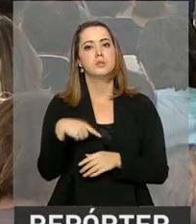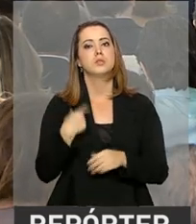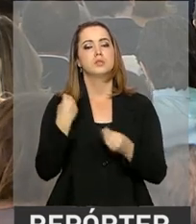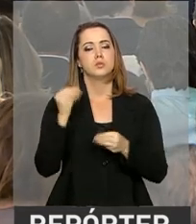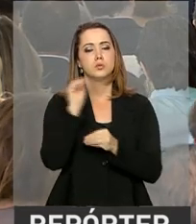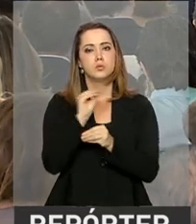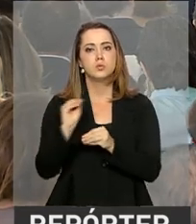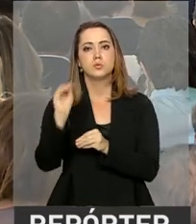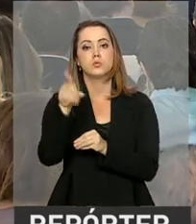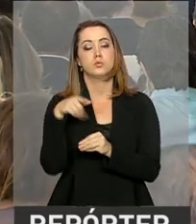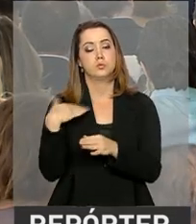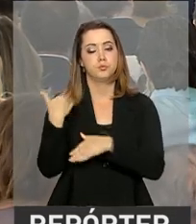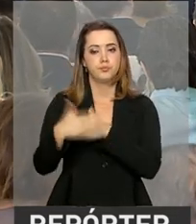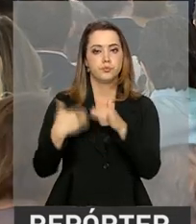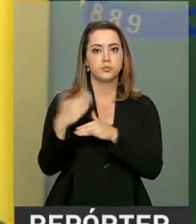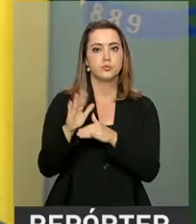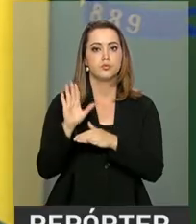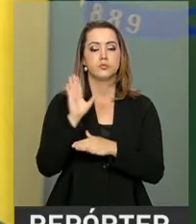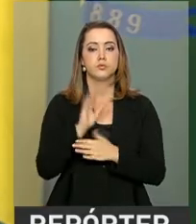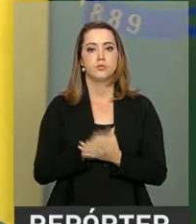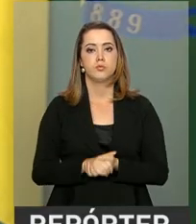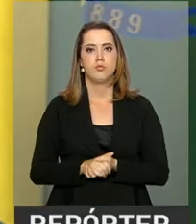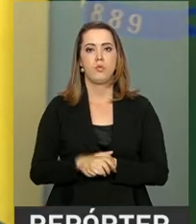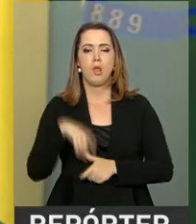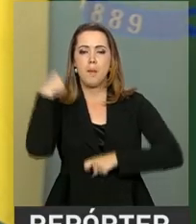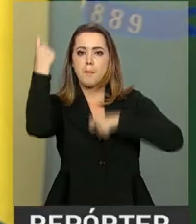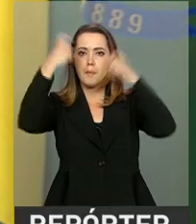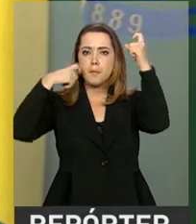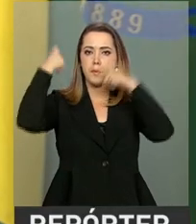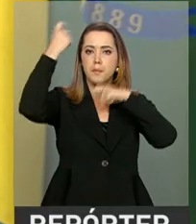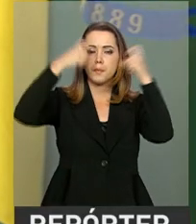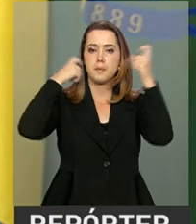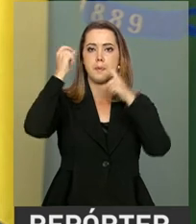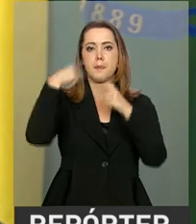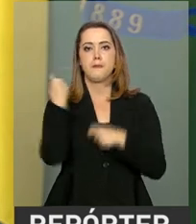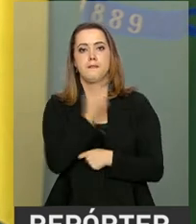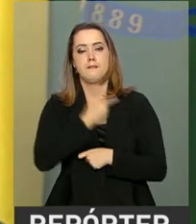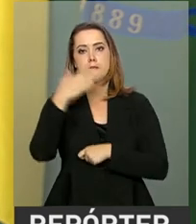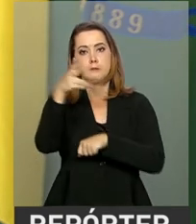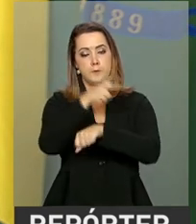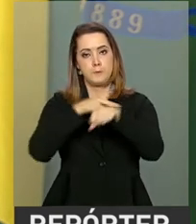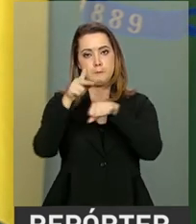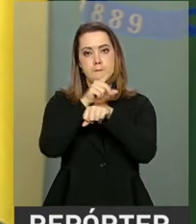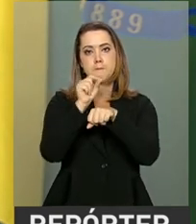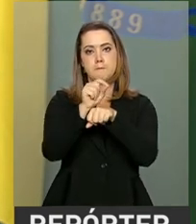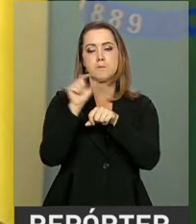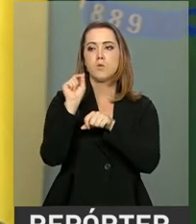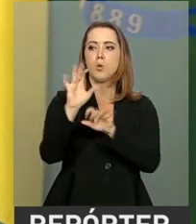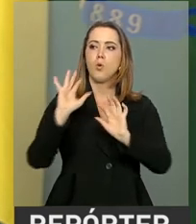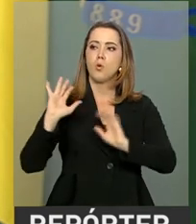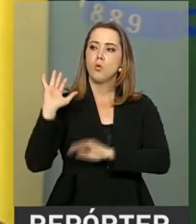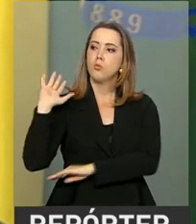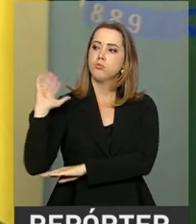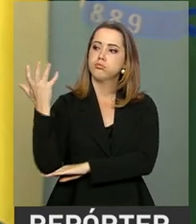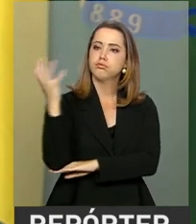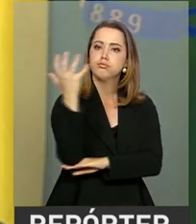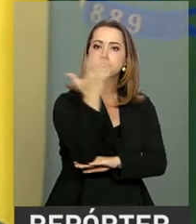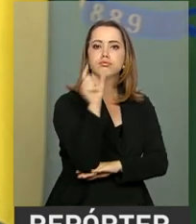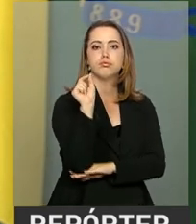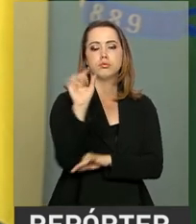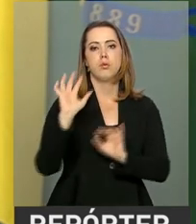muito com a questão do meio ambiente a preocupação do nosso país com o meio ambiente